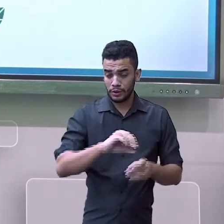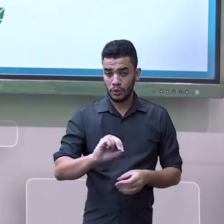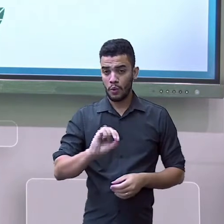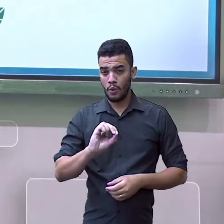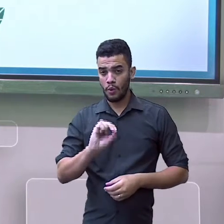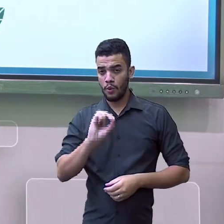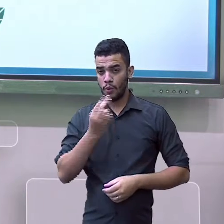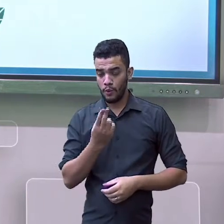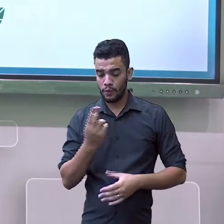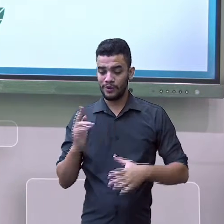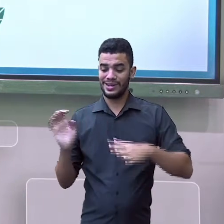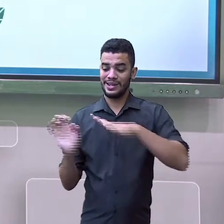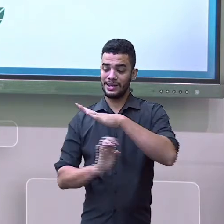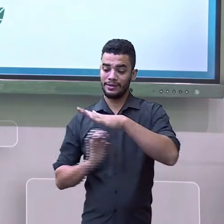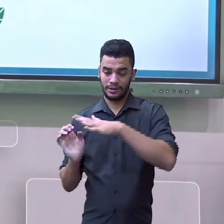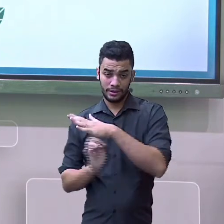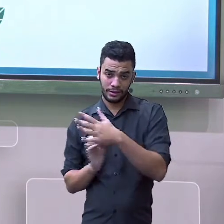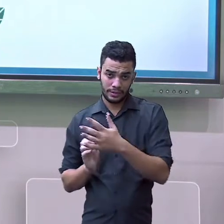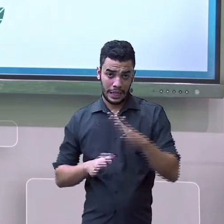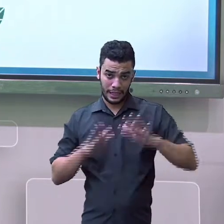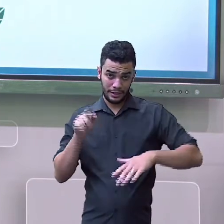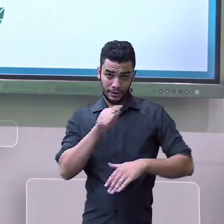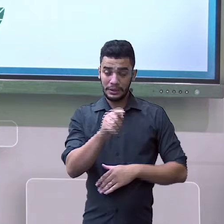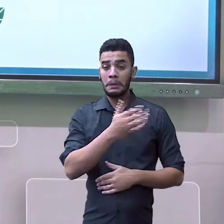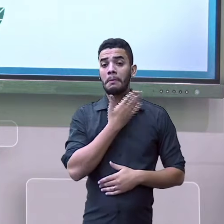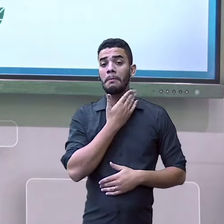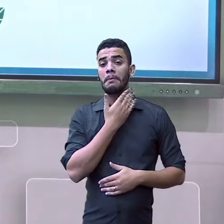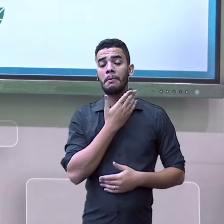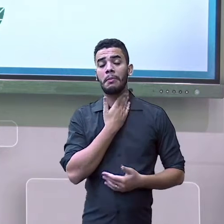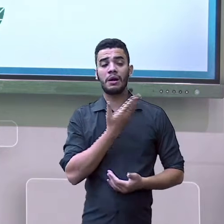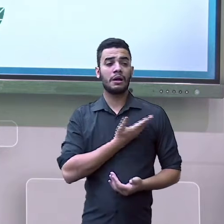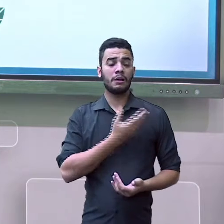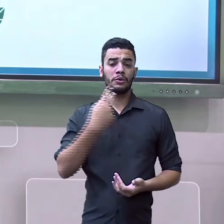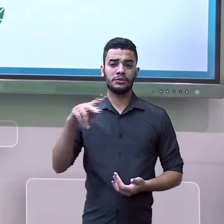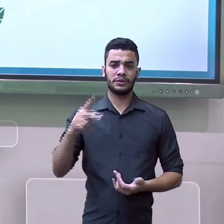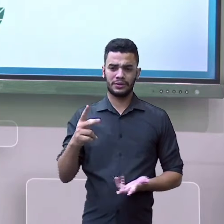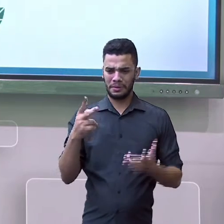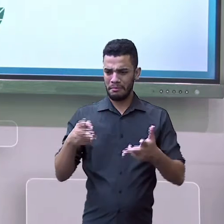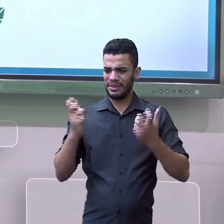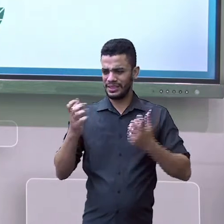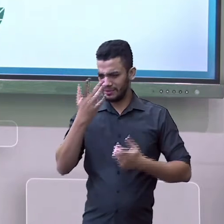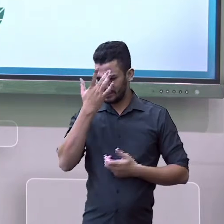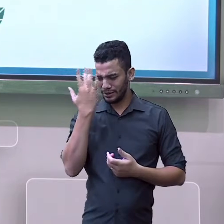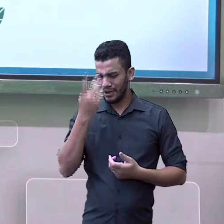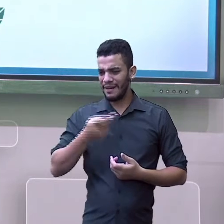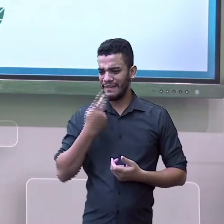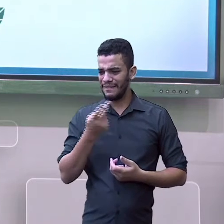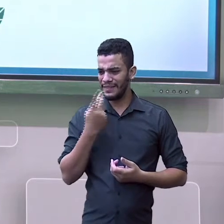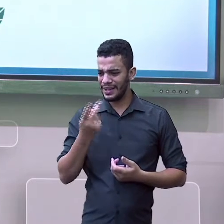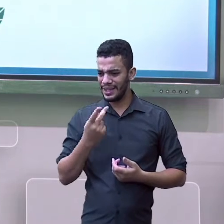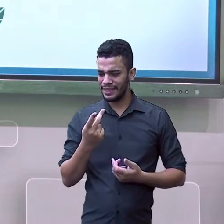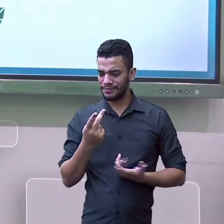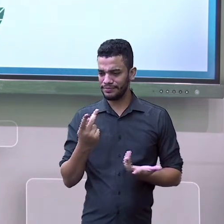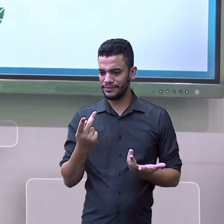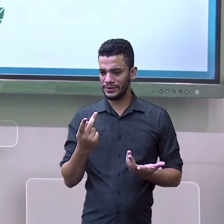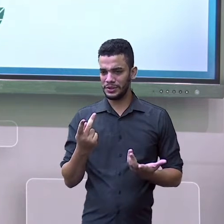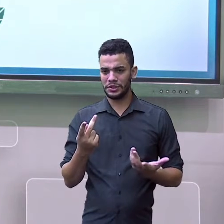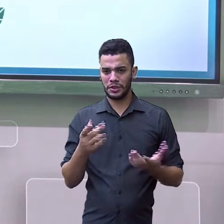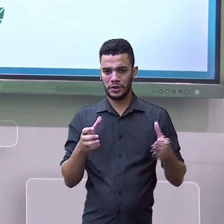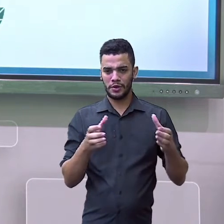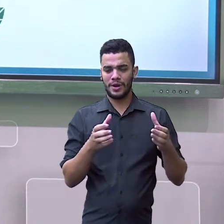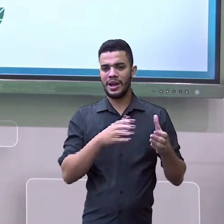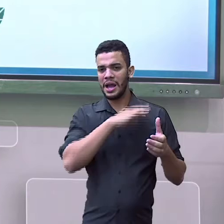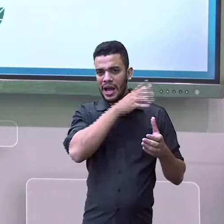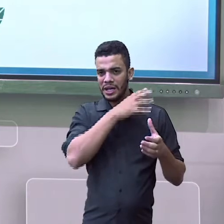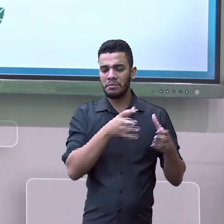em conversas entre amigos. Dentre os principais assuntos que envolvem este